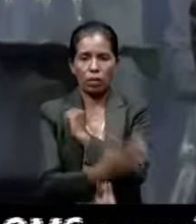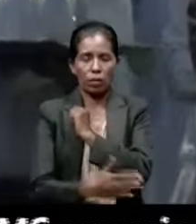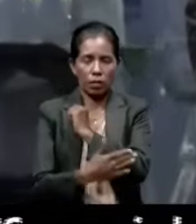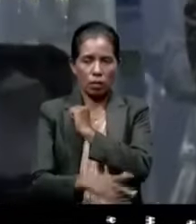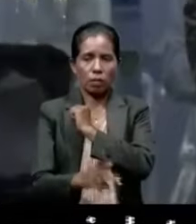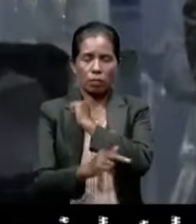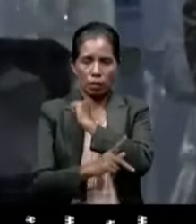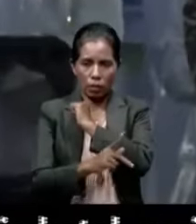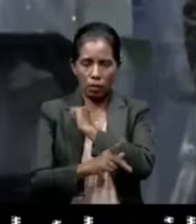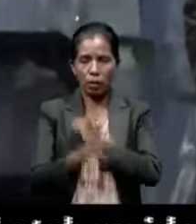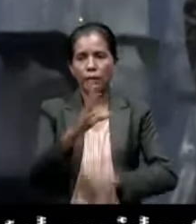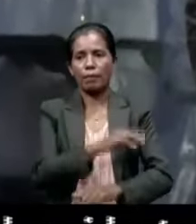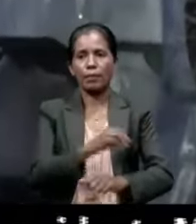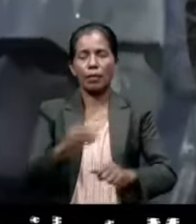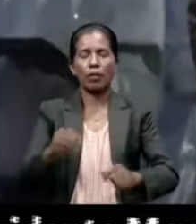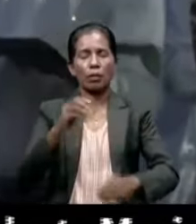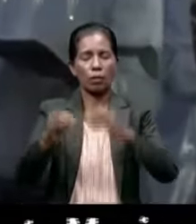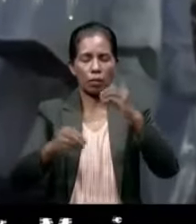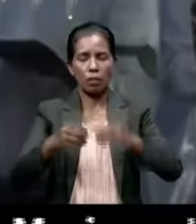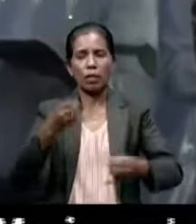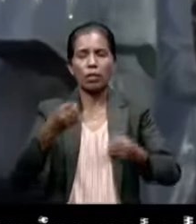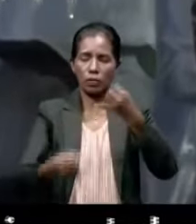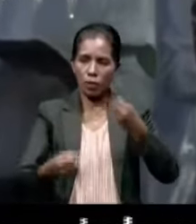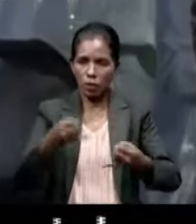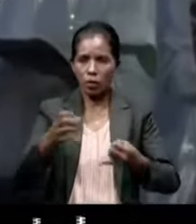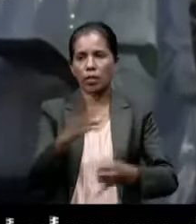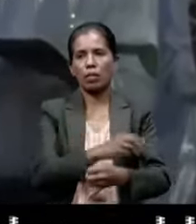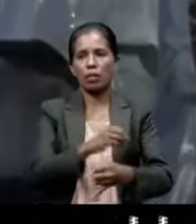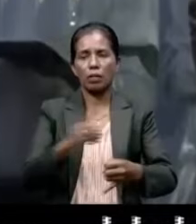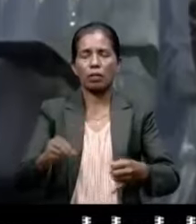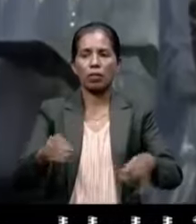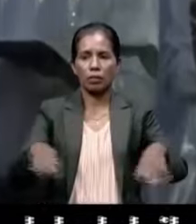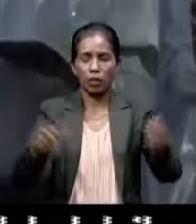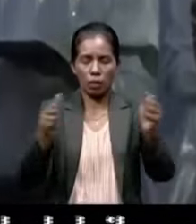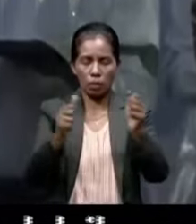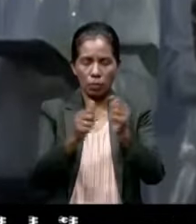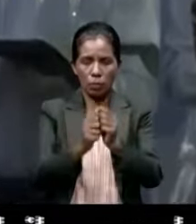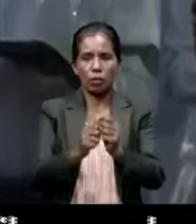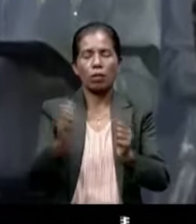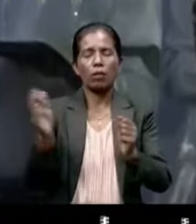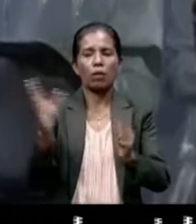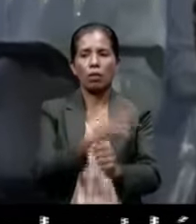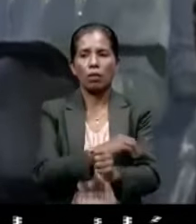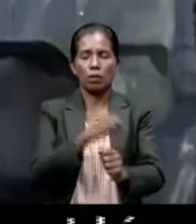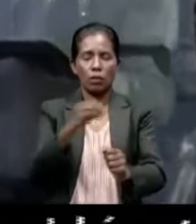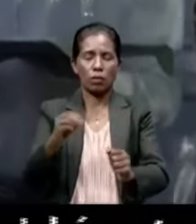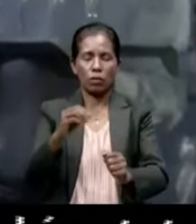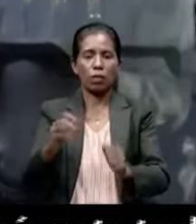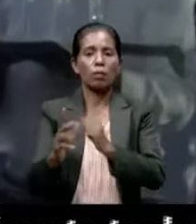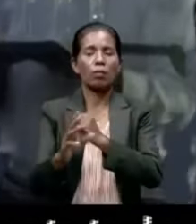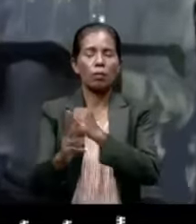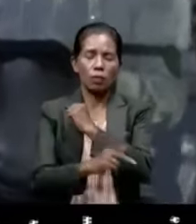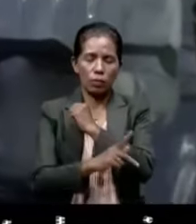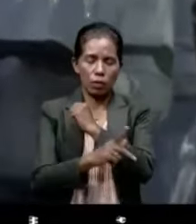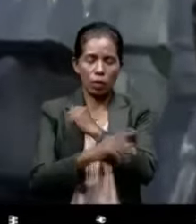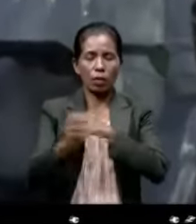e no setor da justiça, mas também a cooperação com Portugal na área de defesa e segurança tem